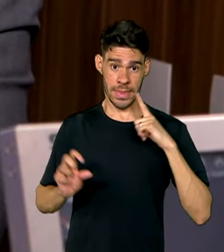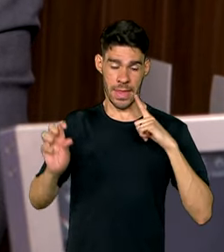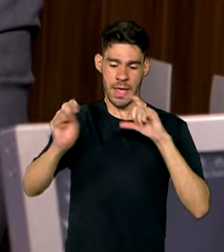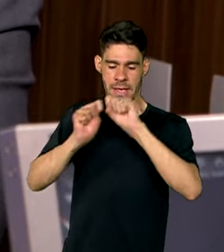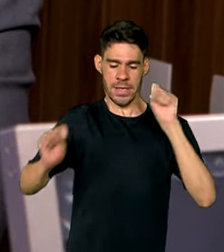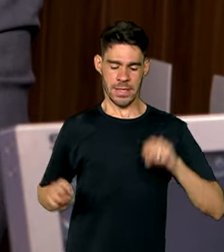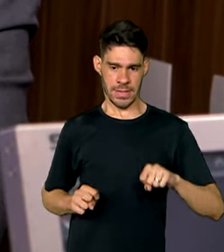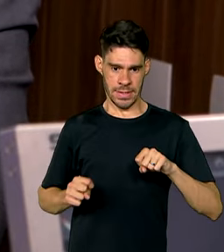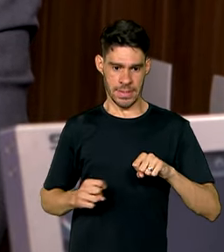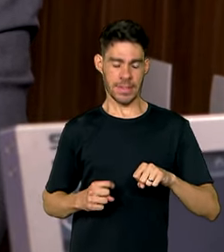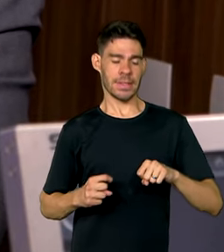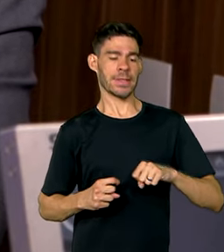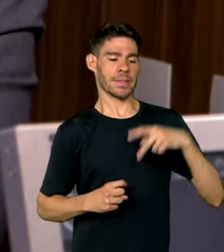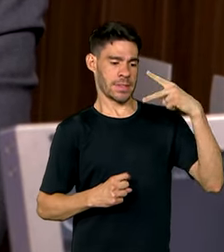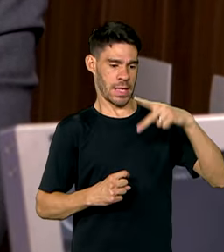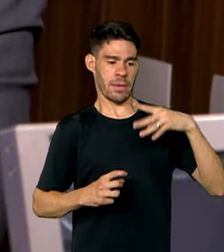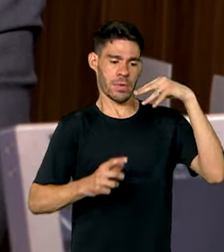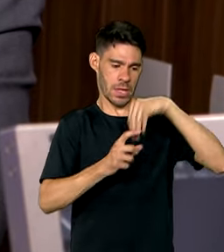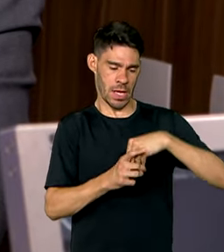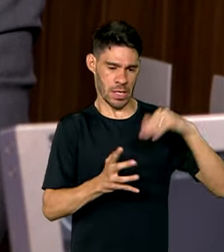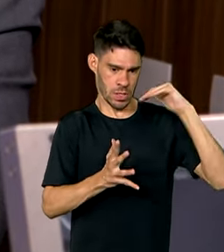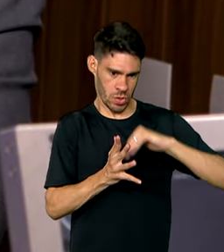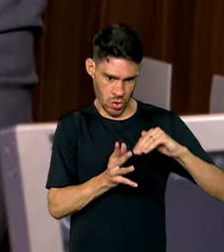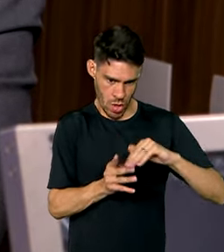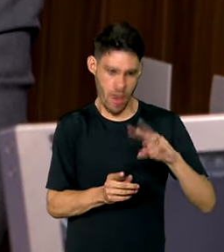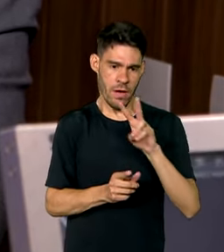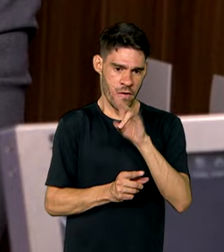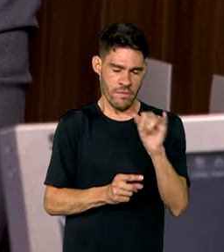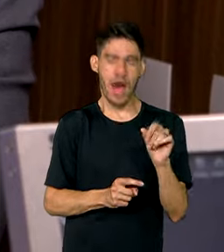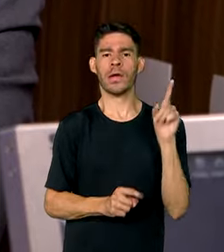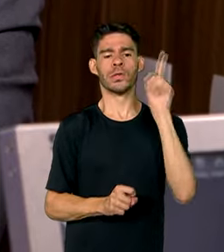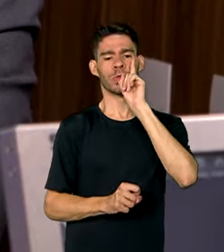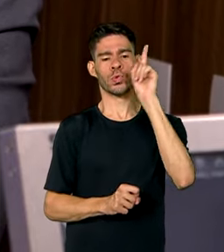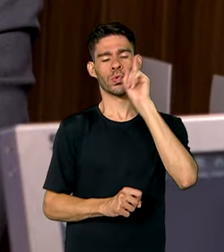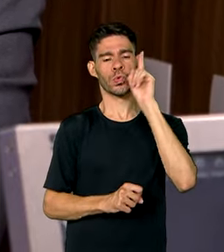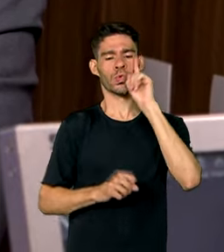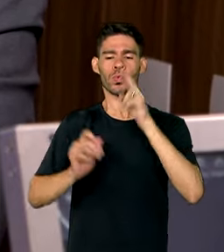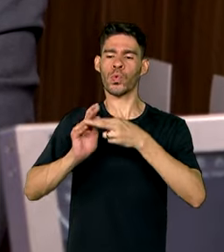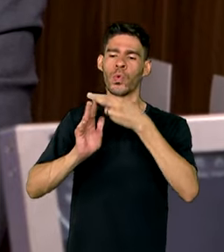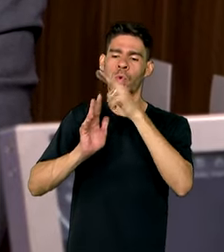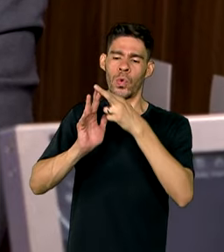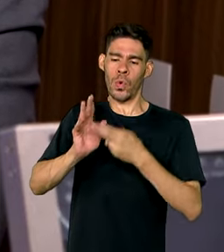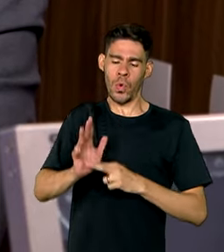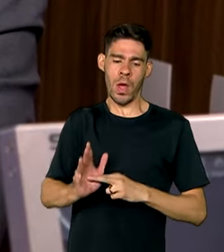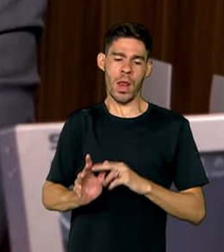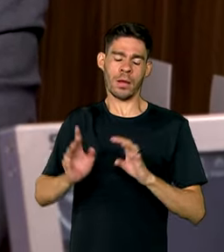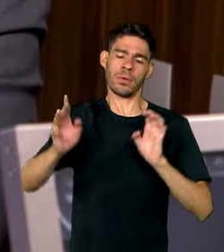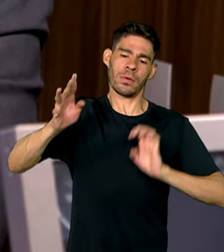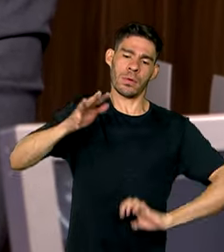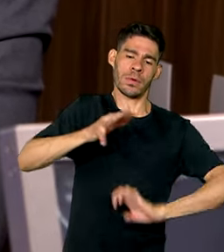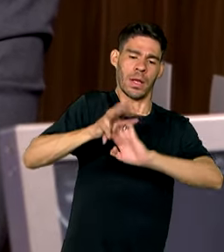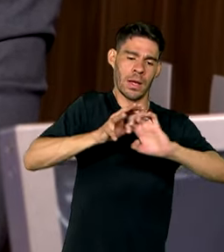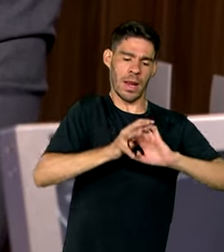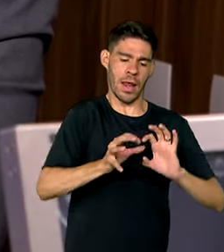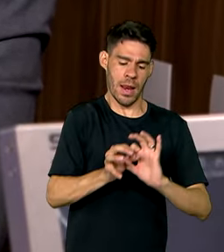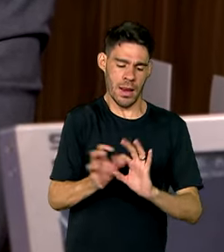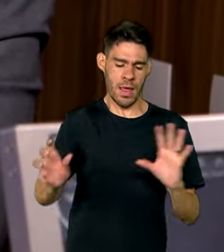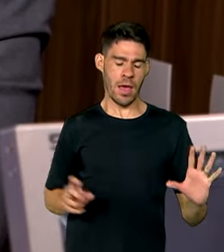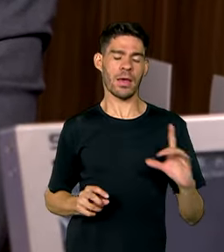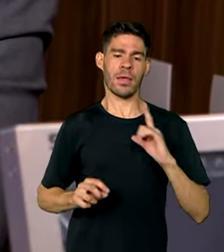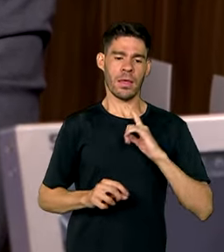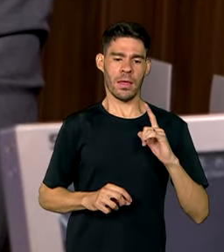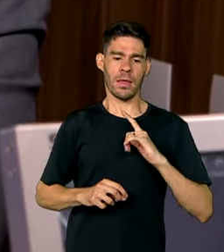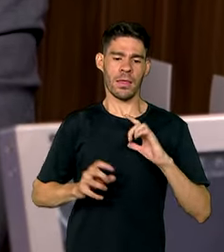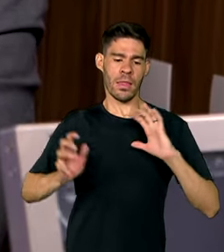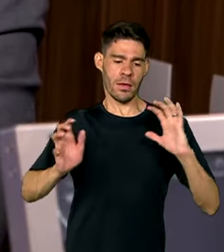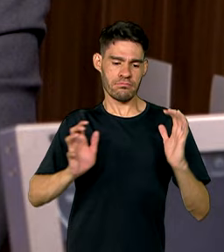na Secretaria de Prêmios e Apostas chamado SIGAF e nós vamos receber diariamente relatórios de todas as empresas autorizadas. Então nós temos aqui